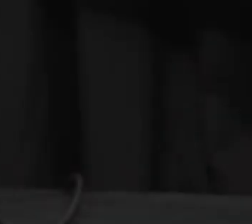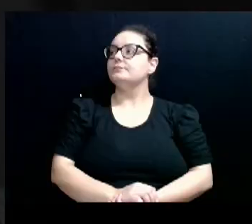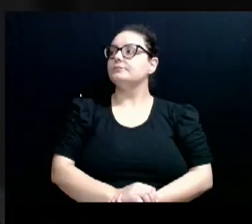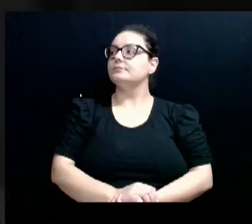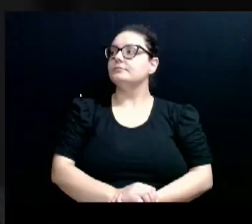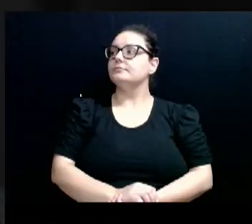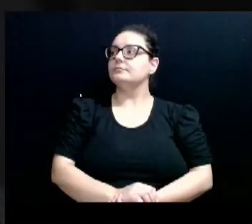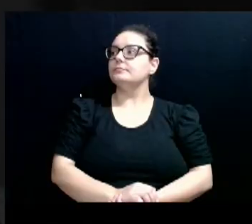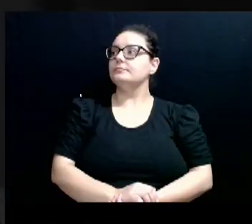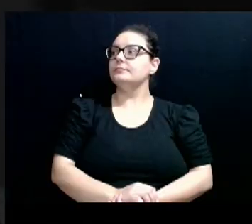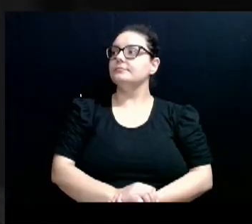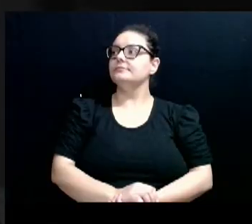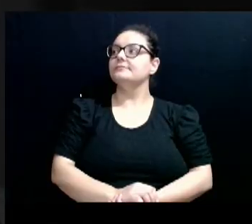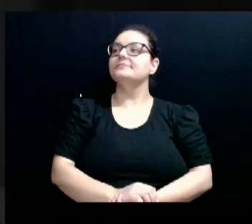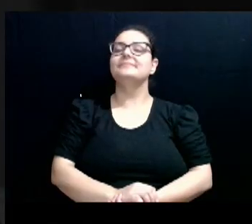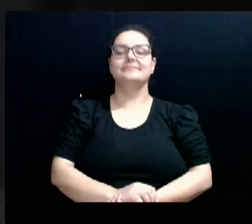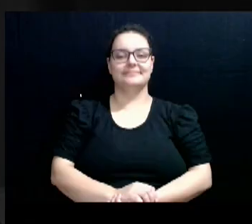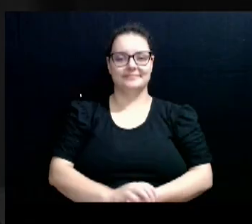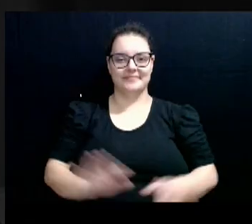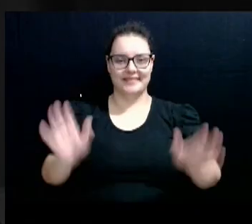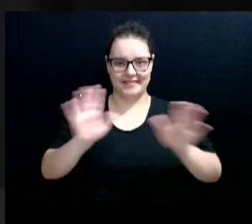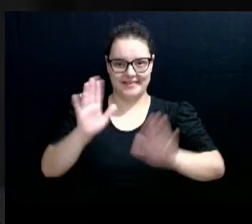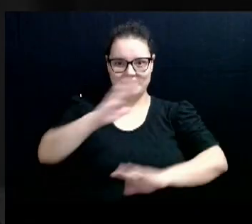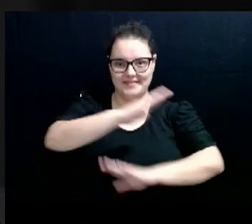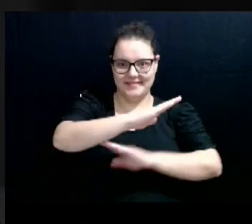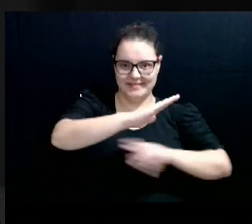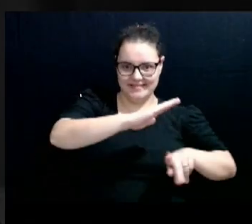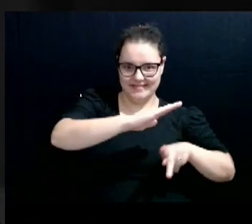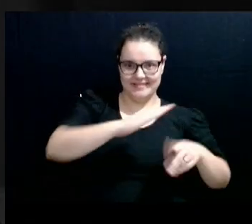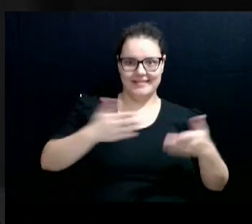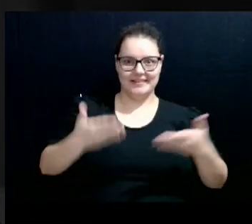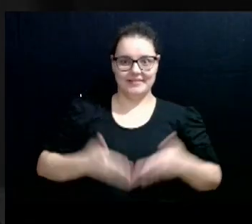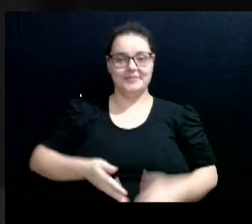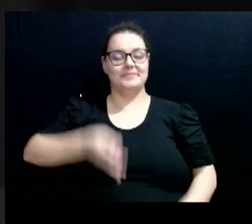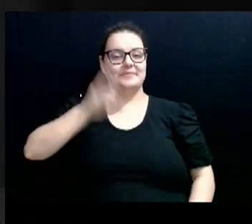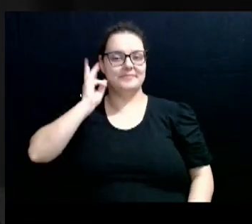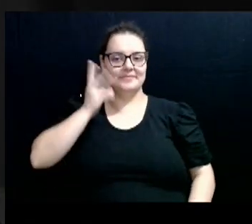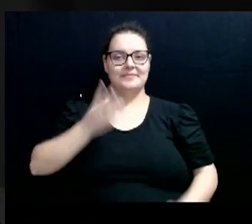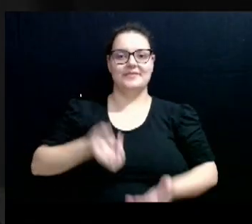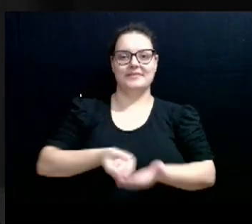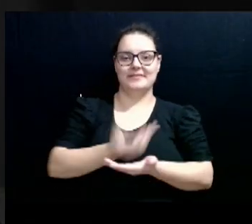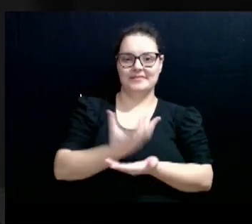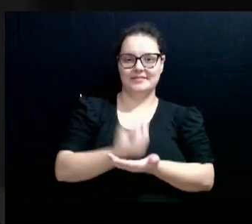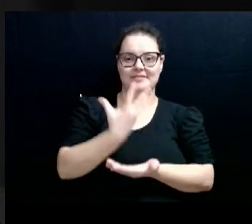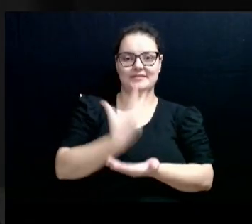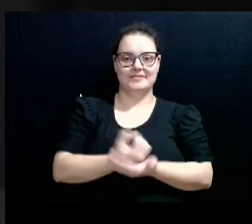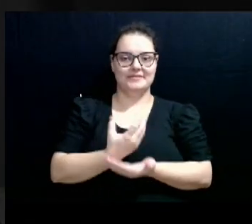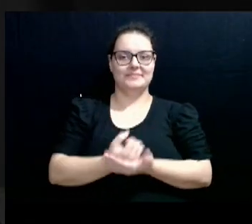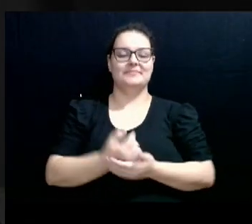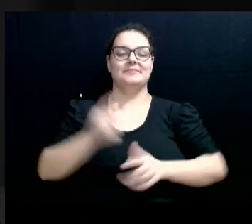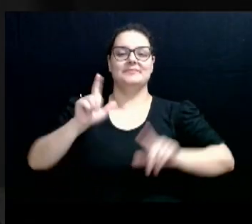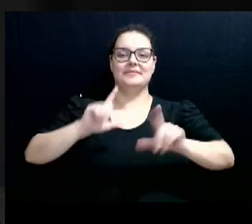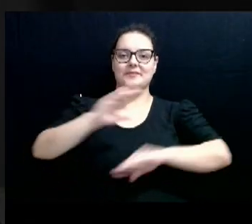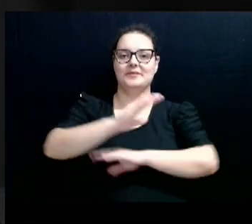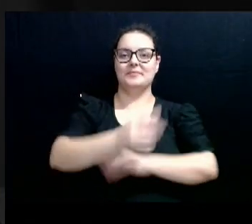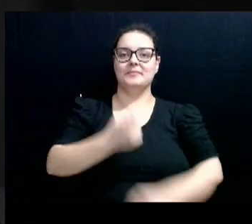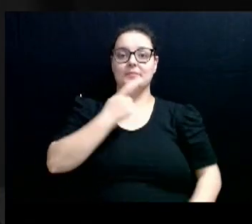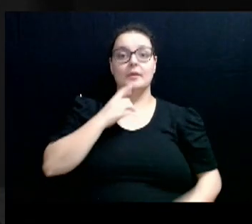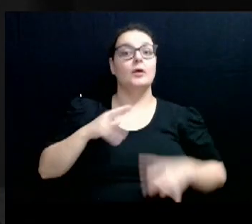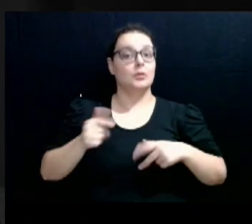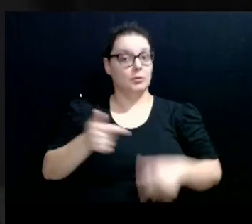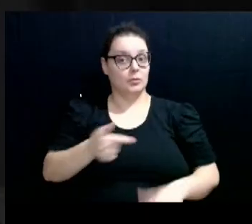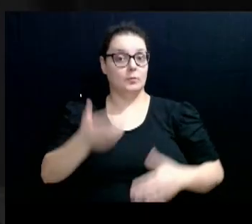Olá, mais um Na Casa do Povo no Ar, o podcast da TV Câmara Campinas, que toda semana traz um bate-papo aqui com os